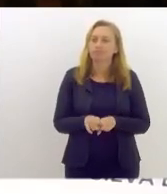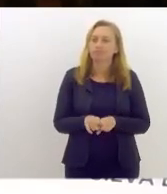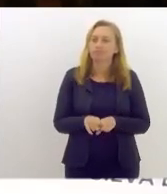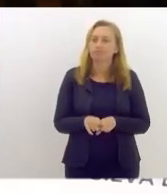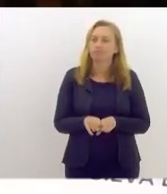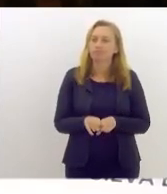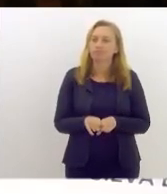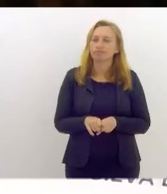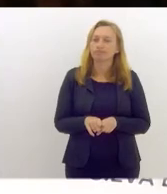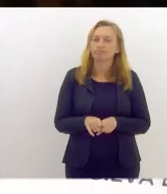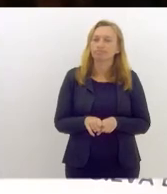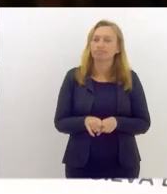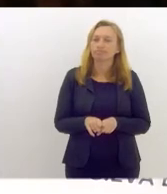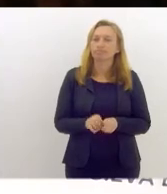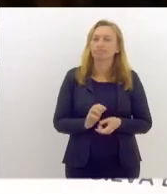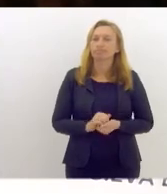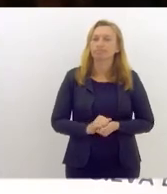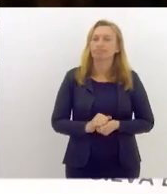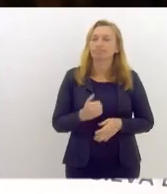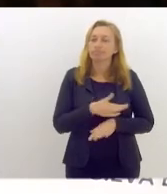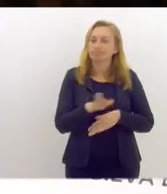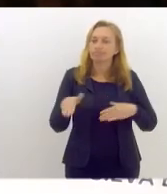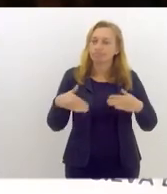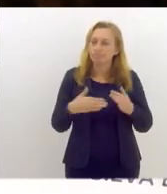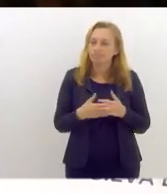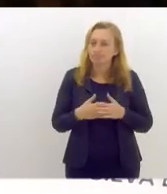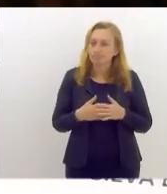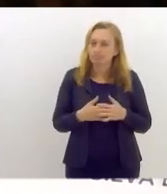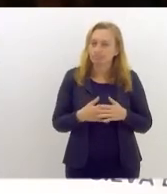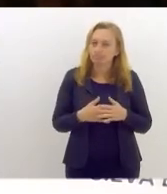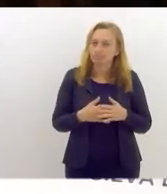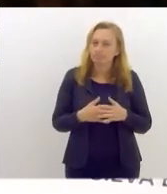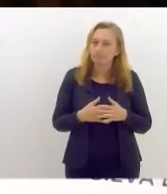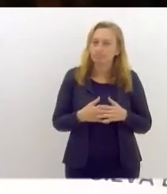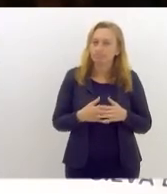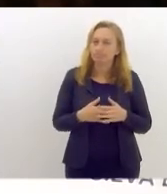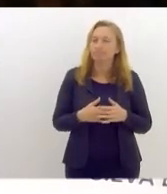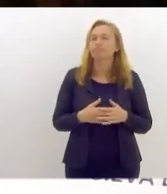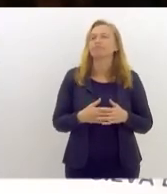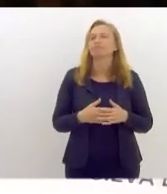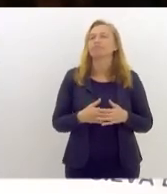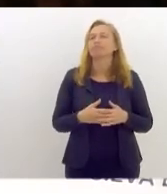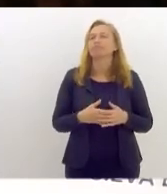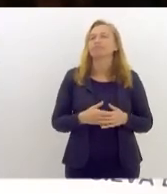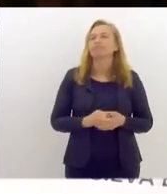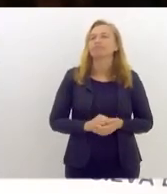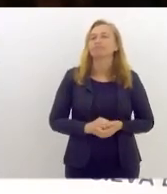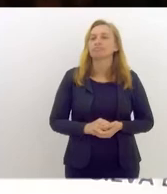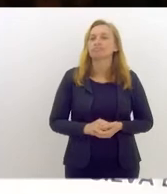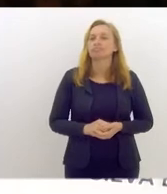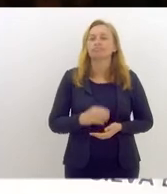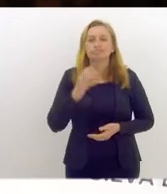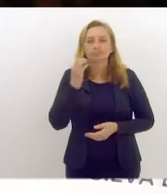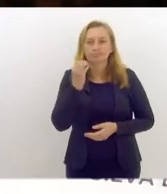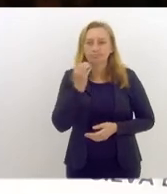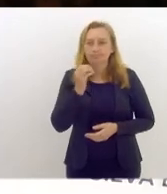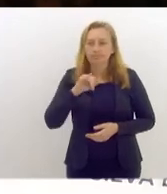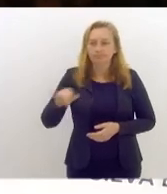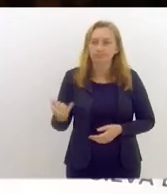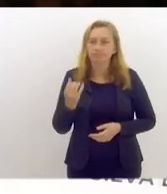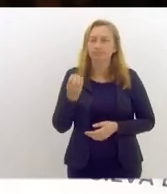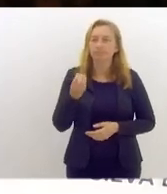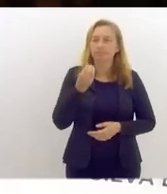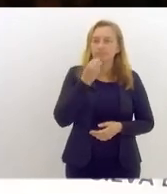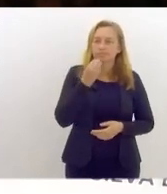Siciliano Deputado André celiano cumprimento todos as autoridades presentes quero aproveitar oportunidade e parabenizar